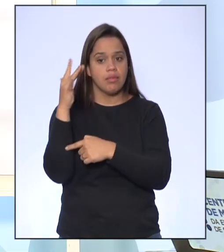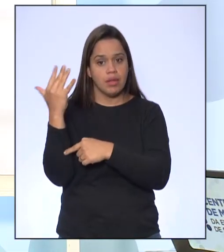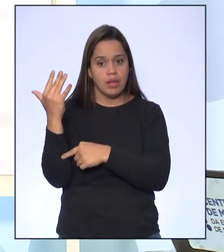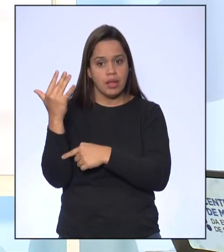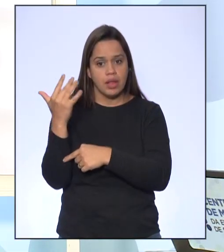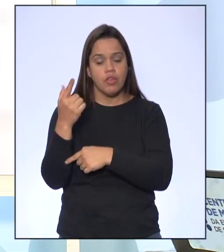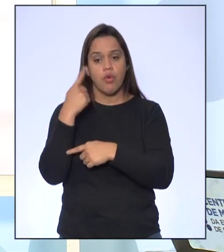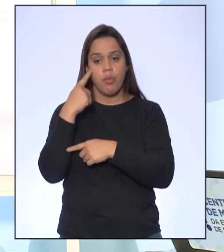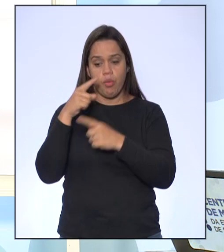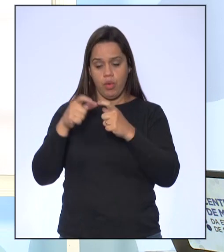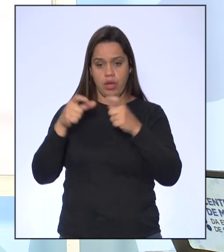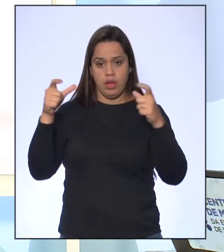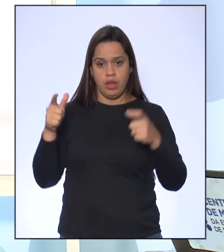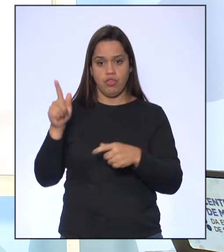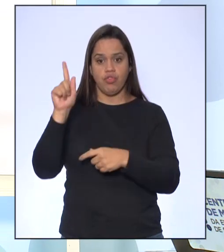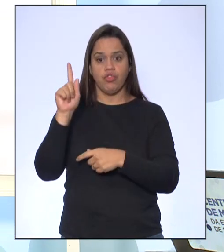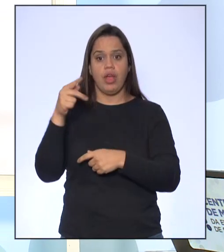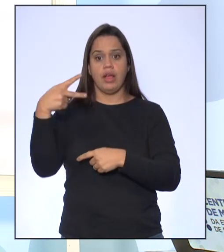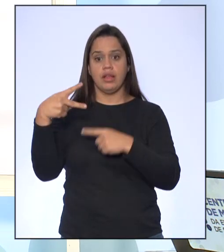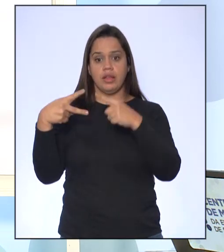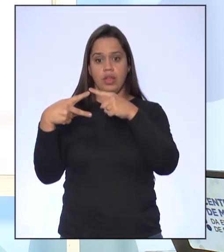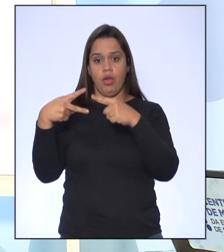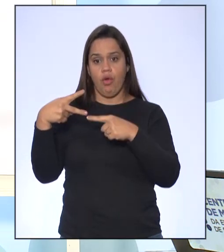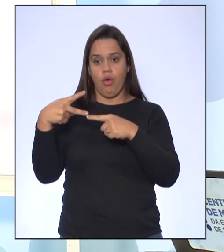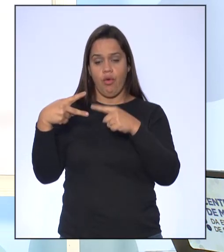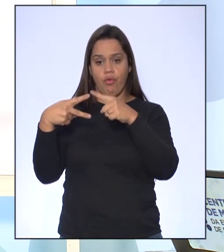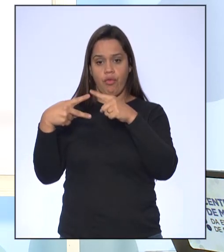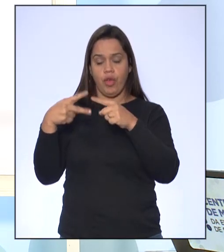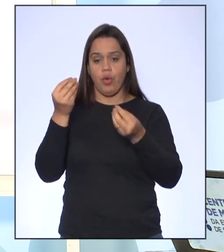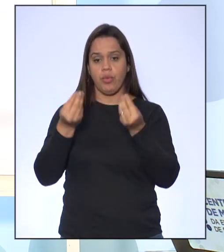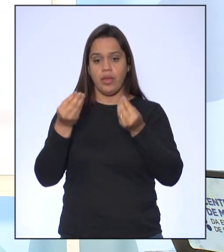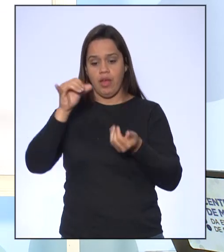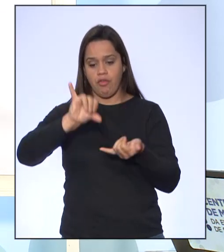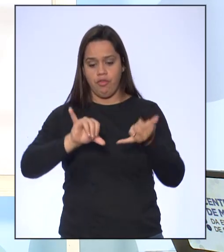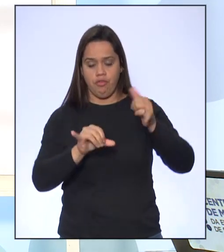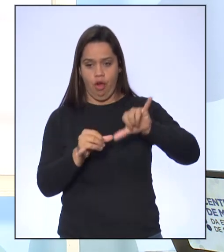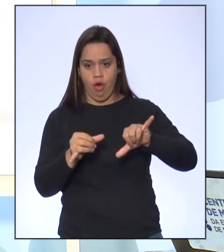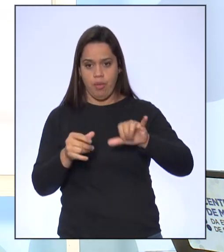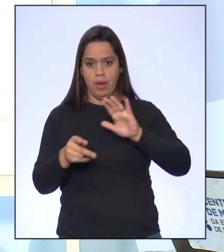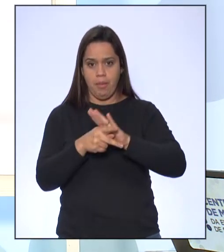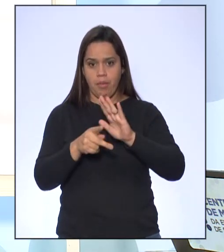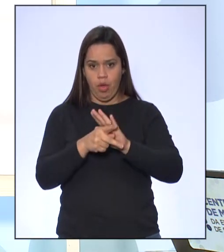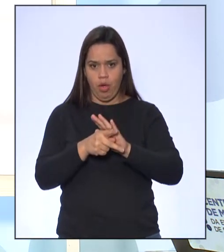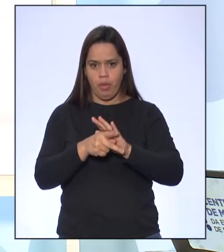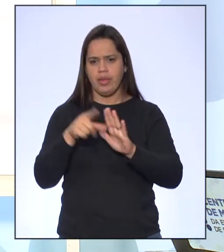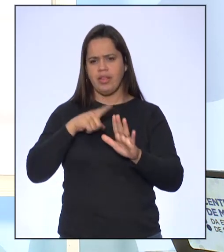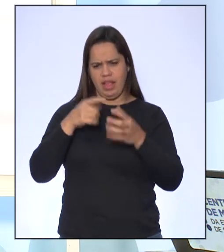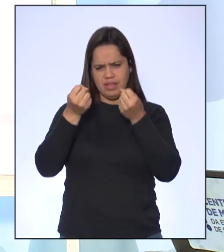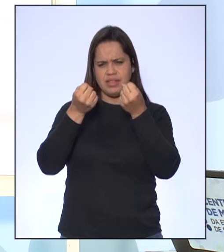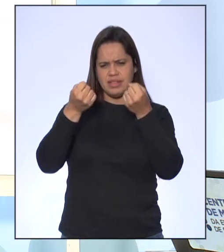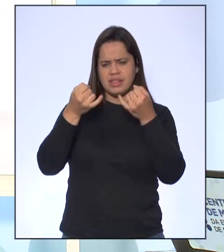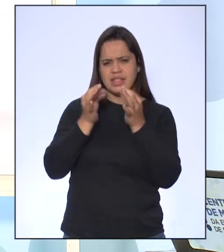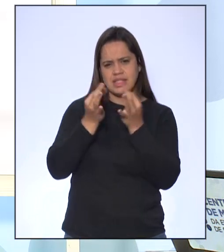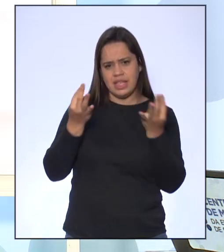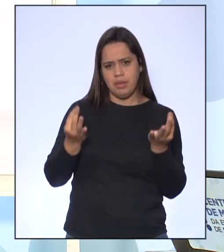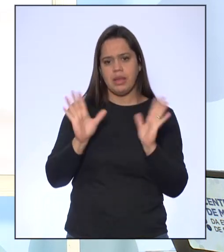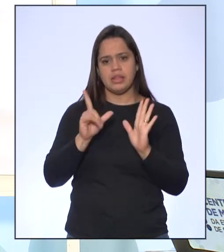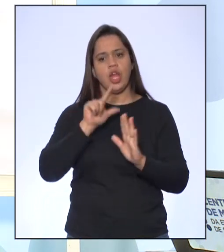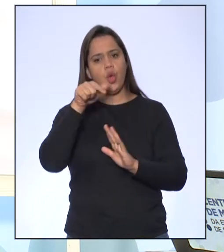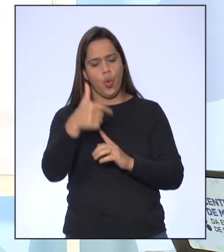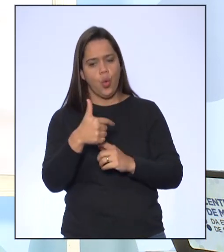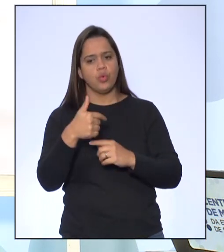vocês o que a professora colocou aqui. Olha a fórmula da glicose. Simples, tá? Existem outros carboidratos bem mais